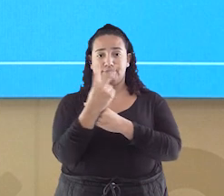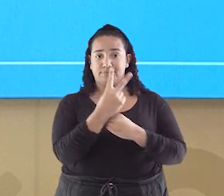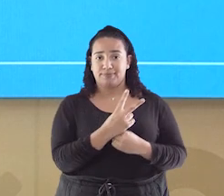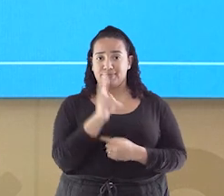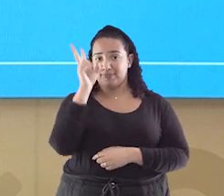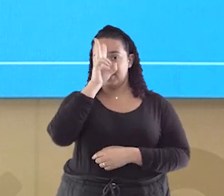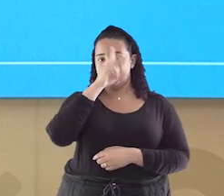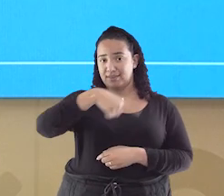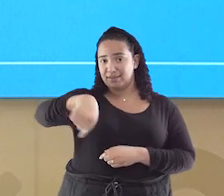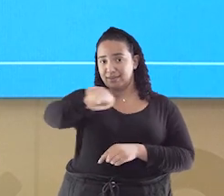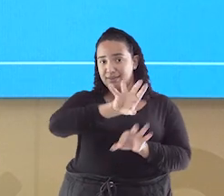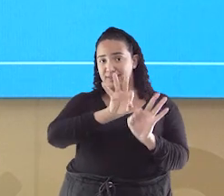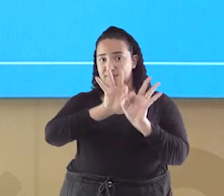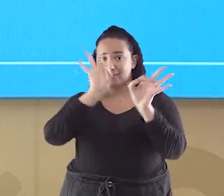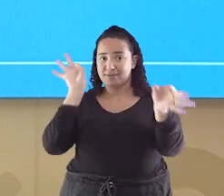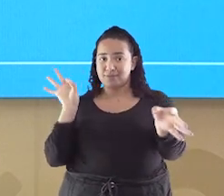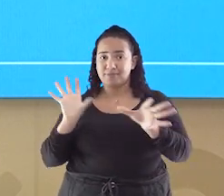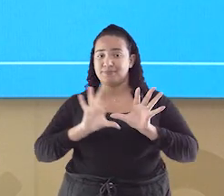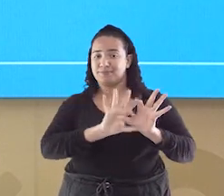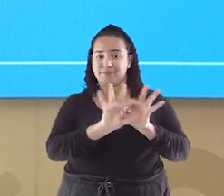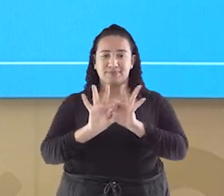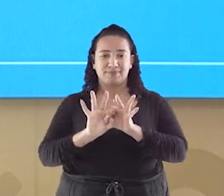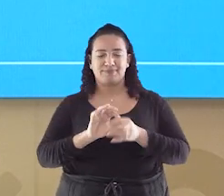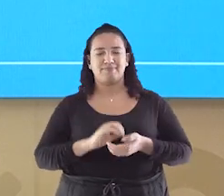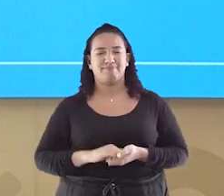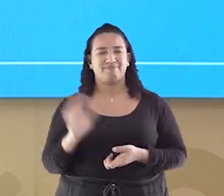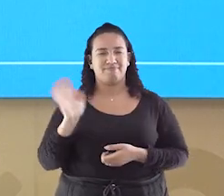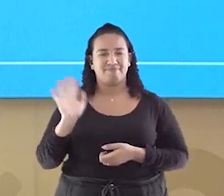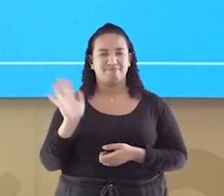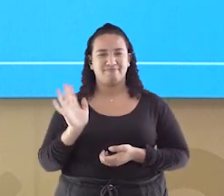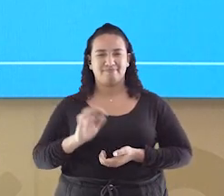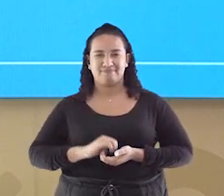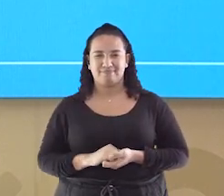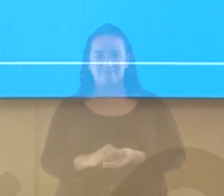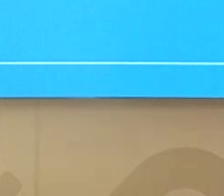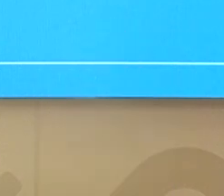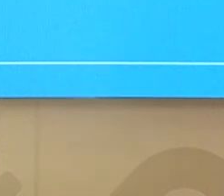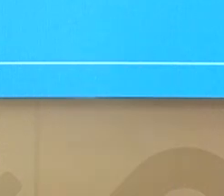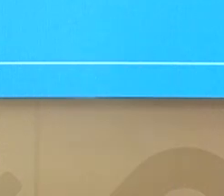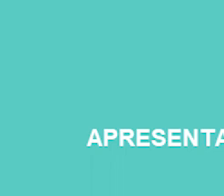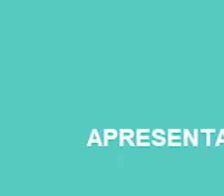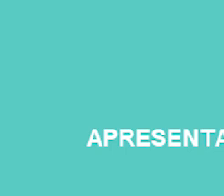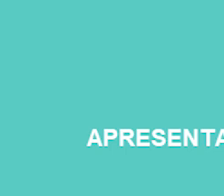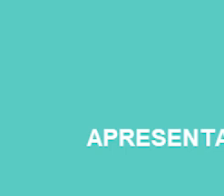bem e não se esqueçam, mesmo distantes, estamos juntos. Até a próxima aula. Tchau, tchau.